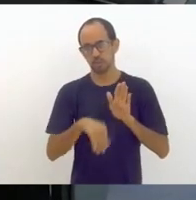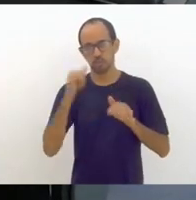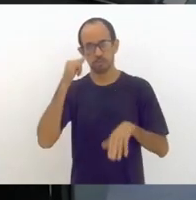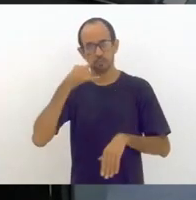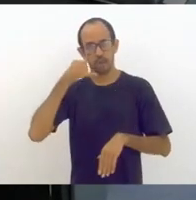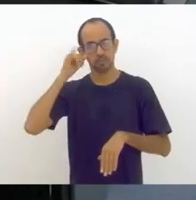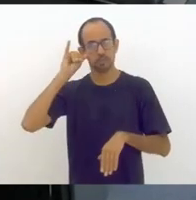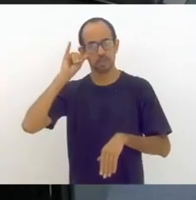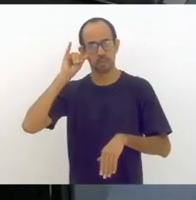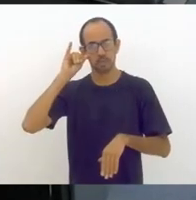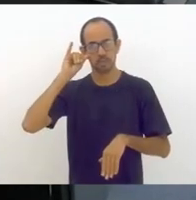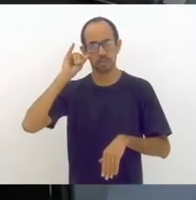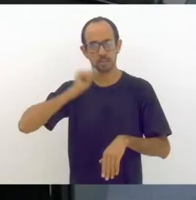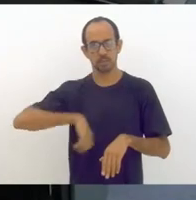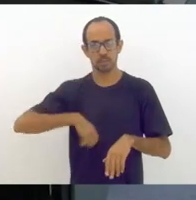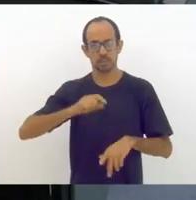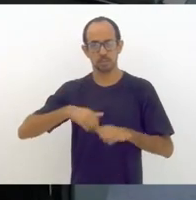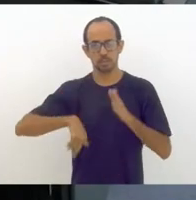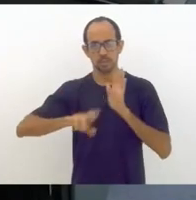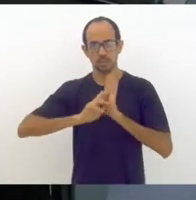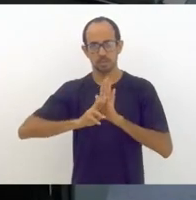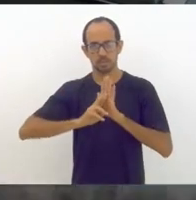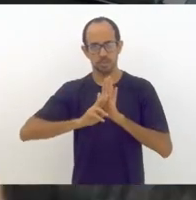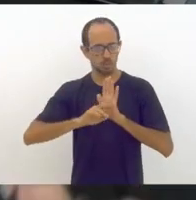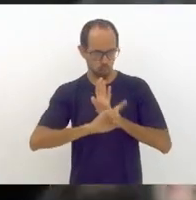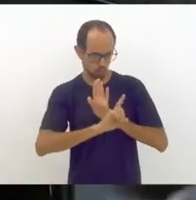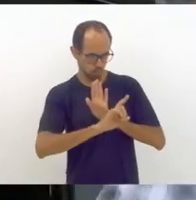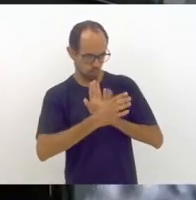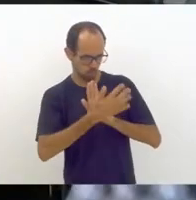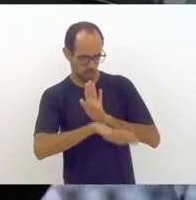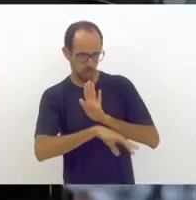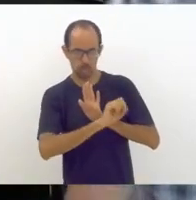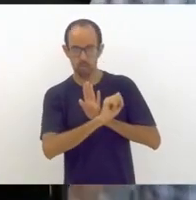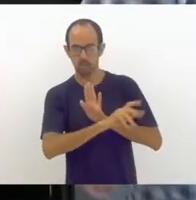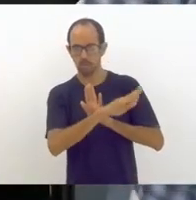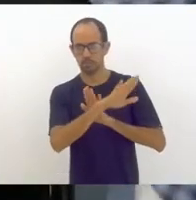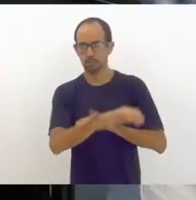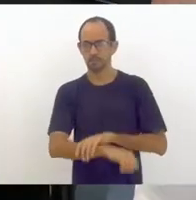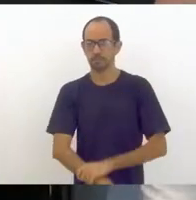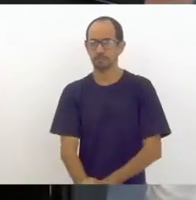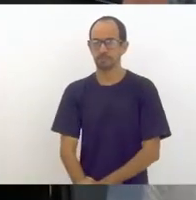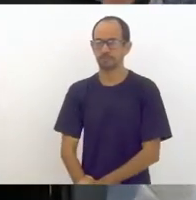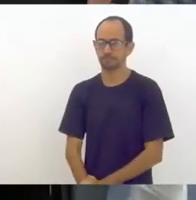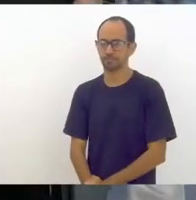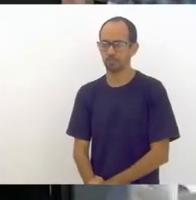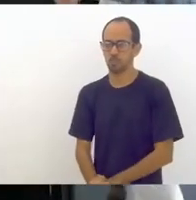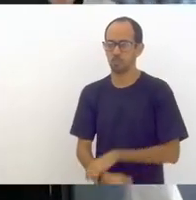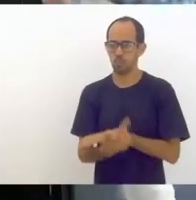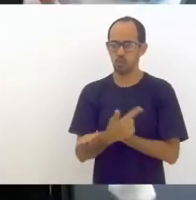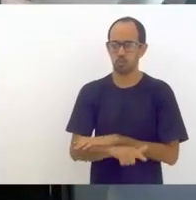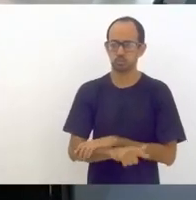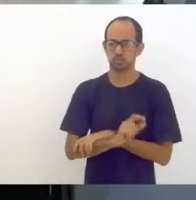da Federação da Agricultura. Vai falar, não? Está abrindo mão? Ok. Então,